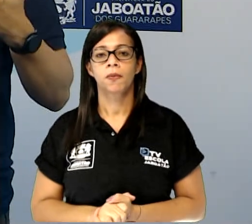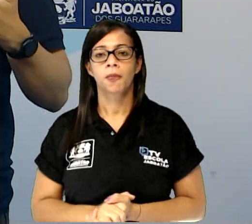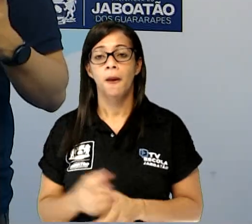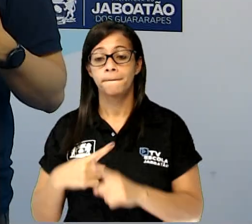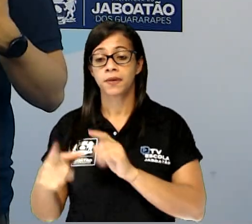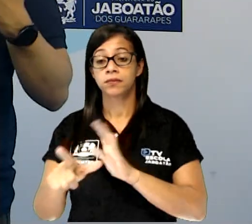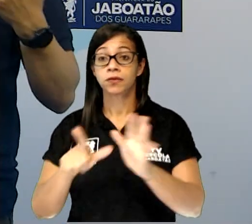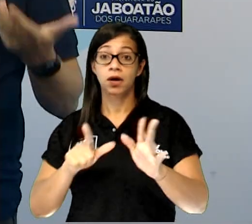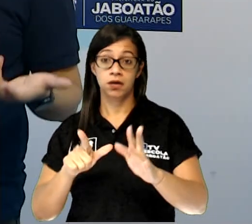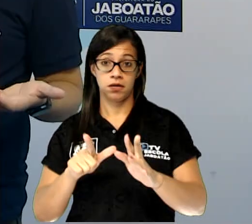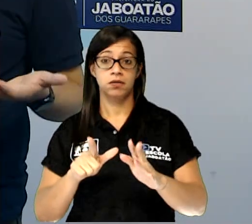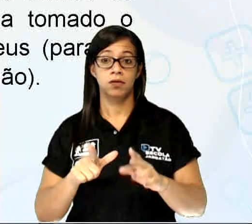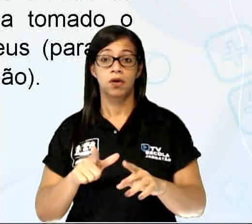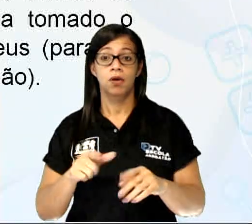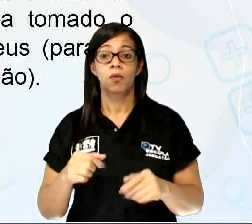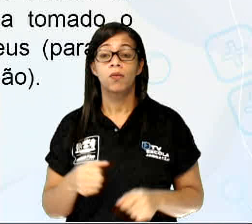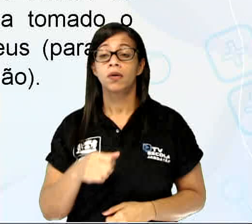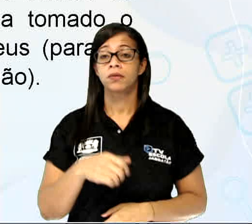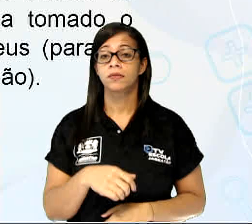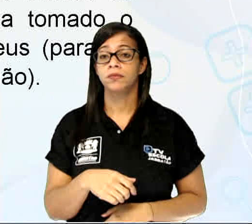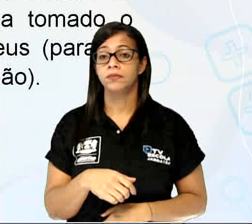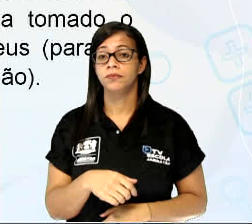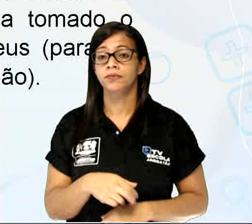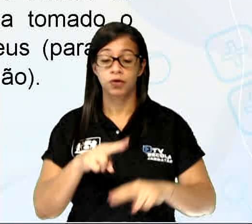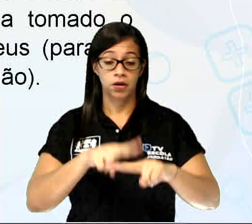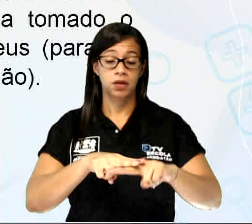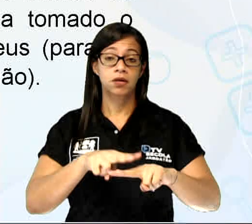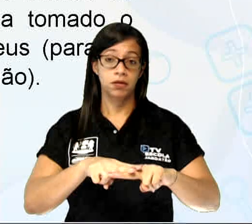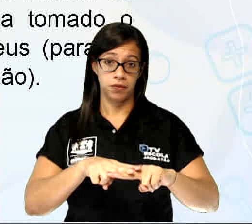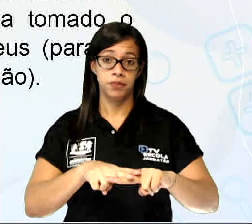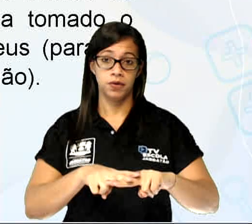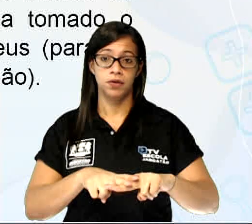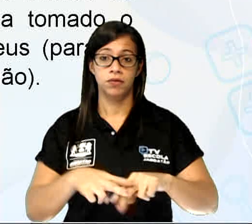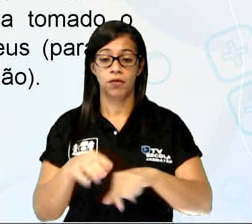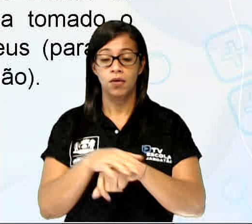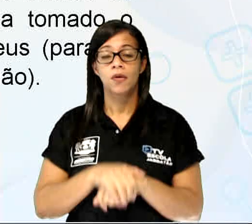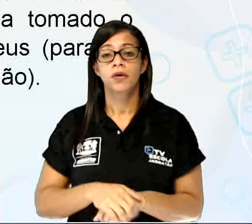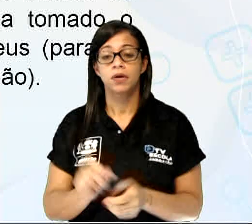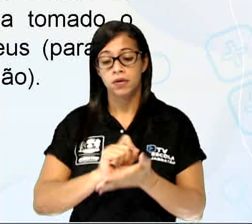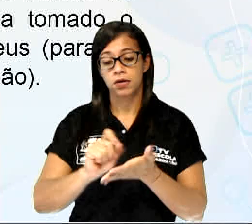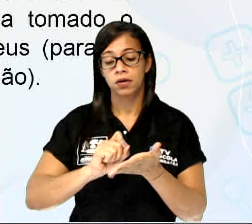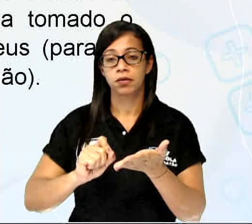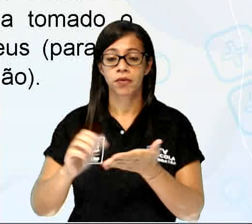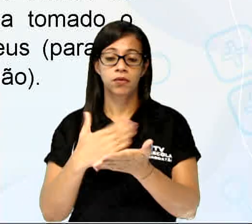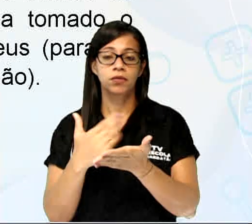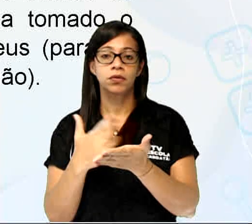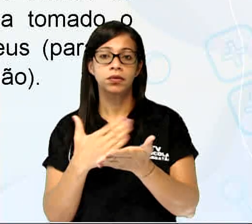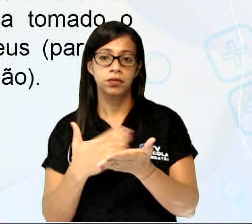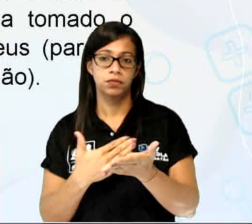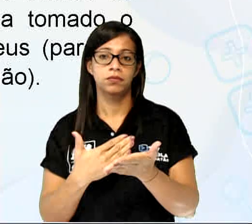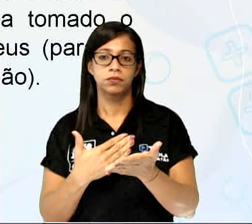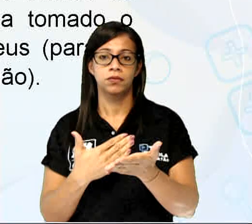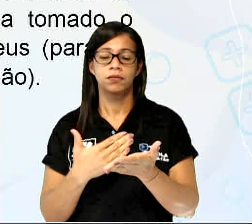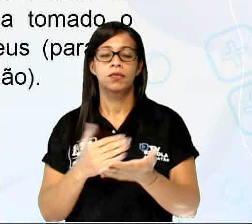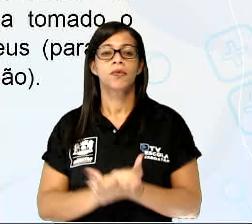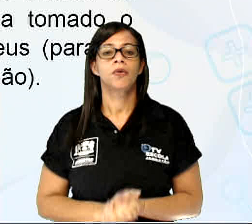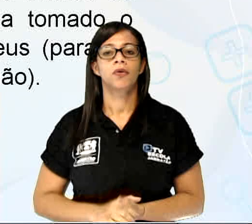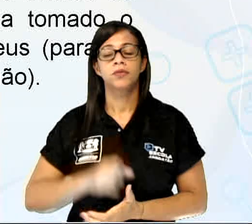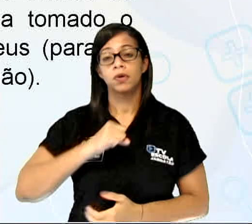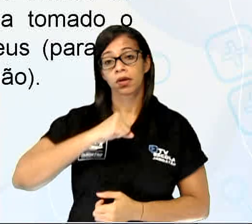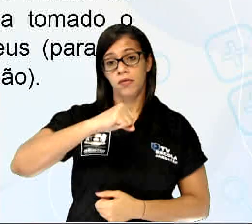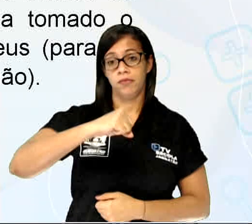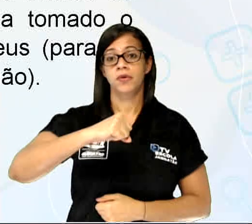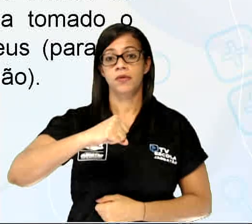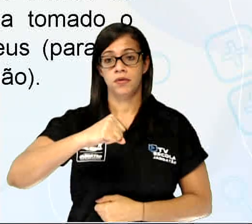livro chamado Minha Luta, onde ele defende a aniquilação dos inimigos do povo alemão que, segundo as suas ideias, as ideias